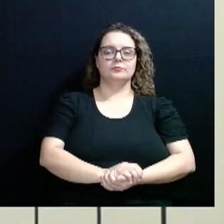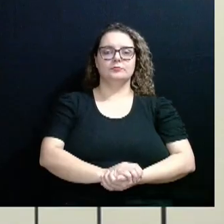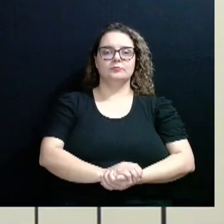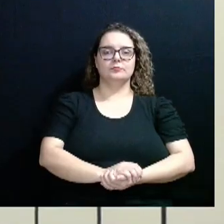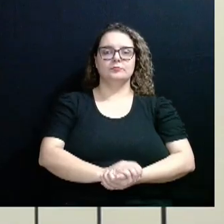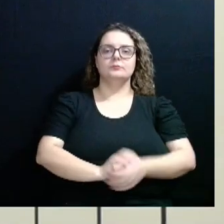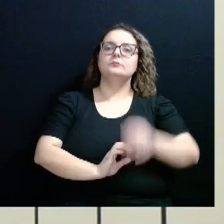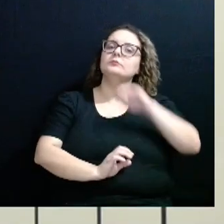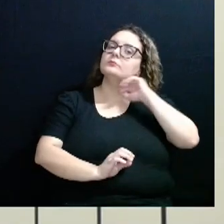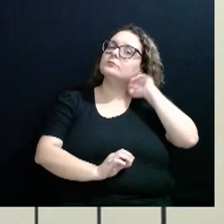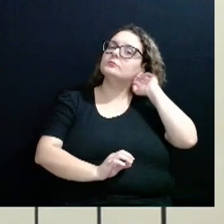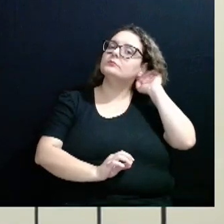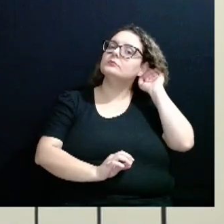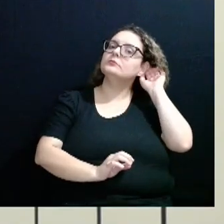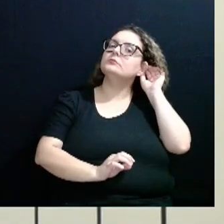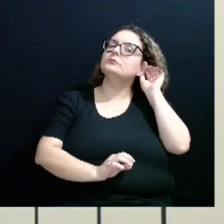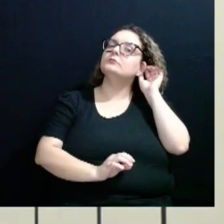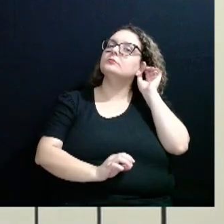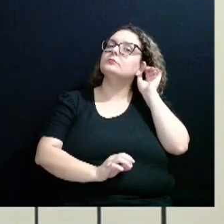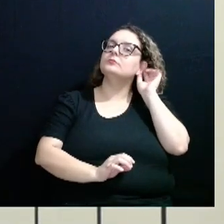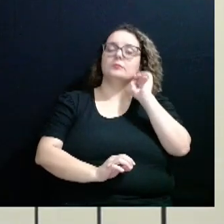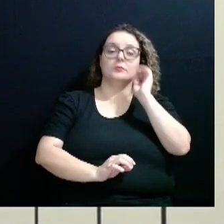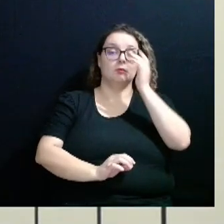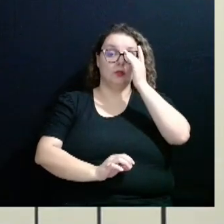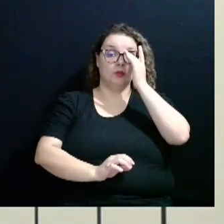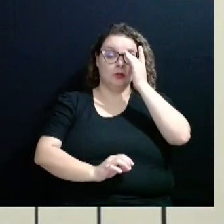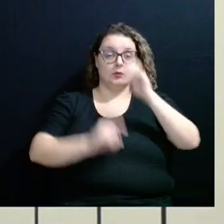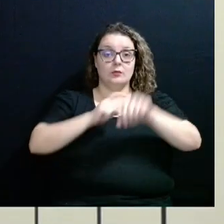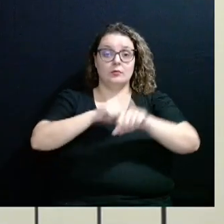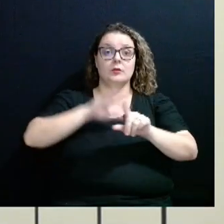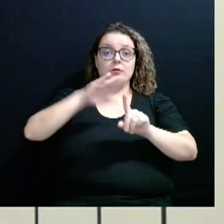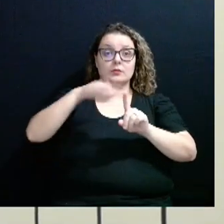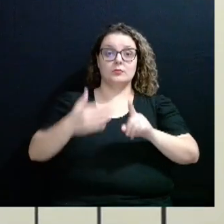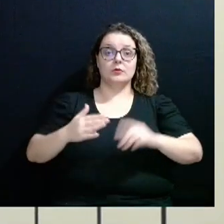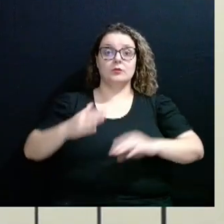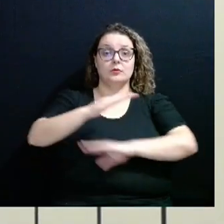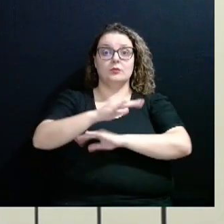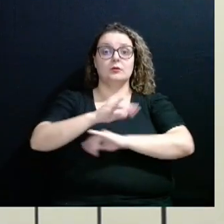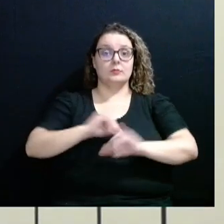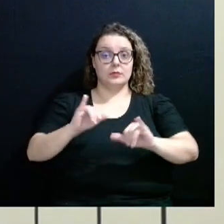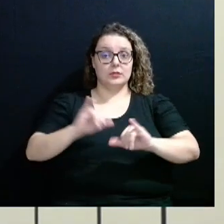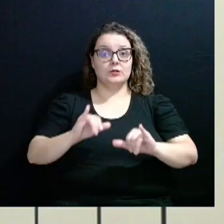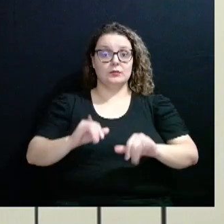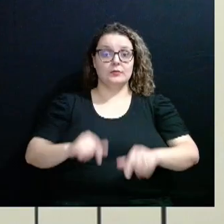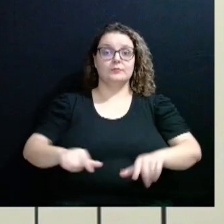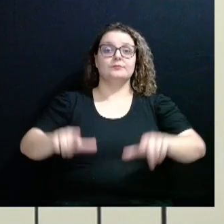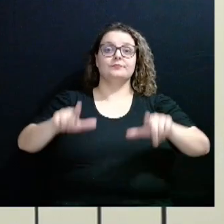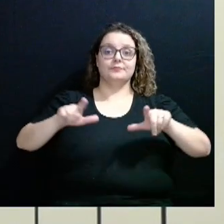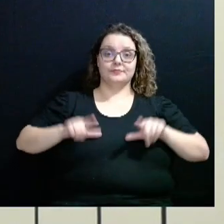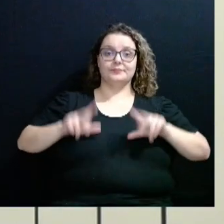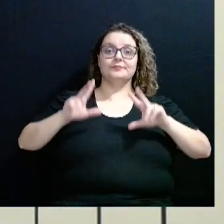Hora de homenagem no Jornal Câmara Notícia, porque foi entregue o diploma de mérito